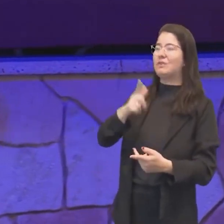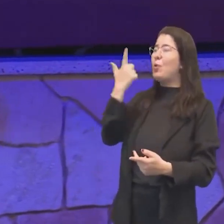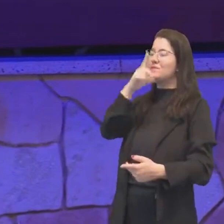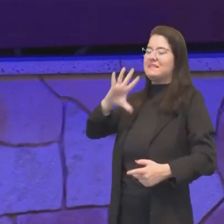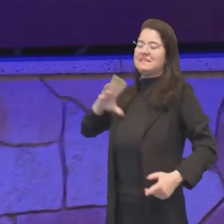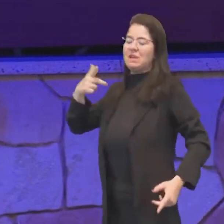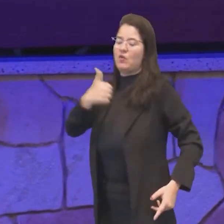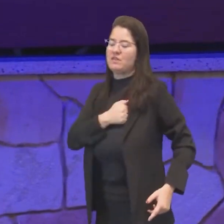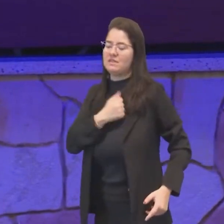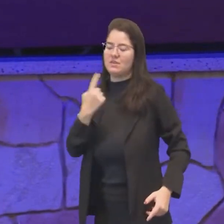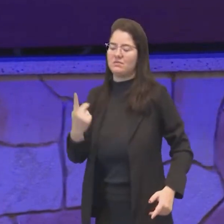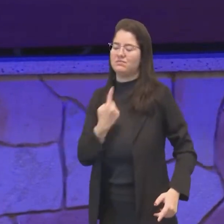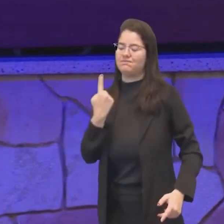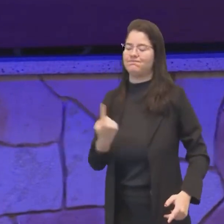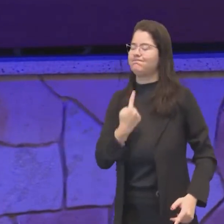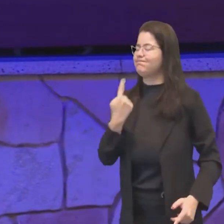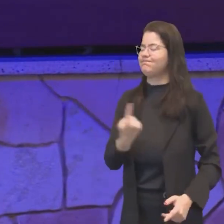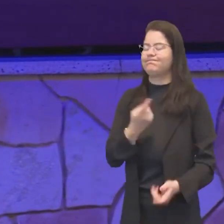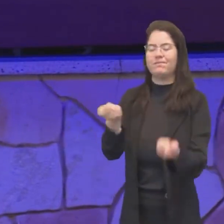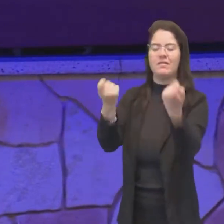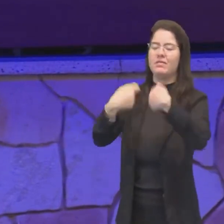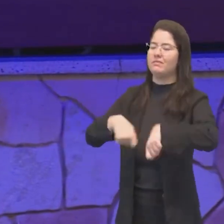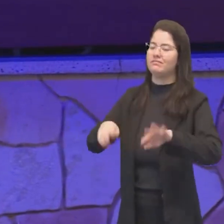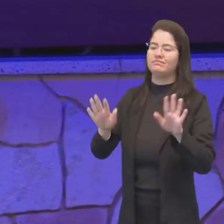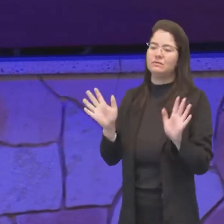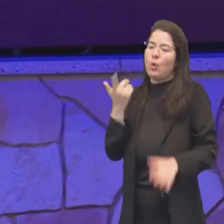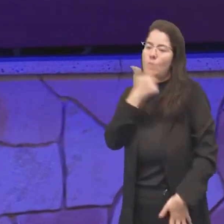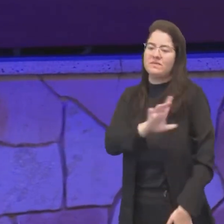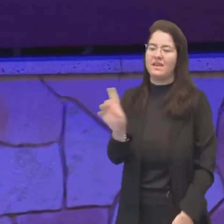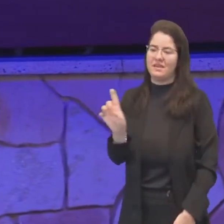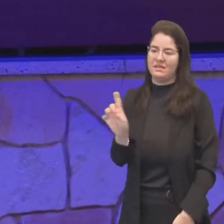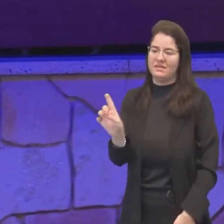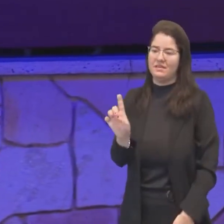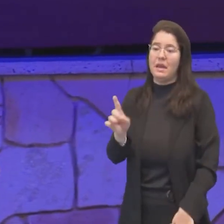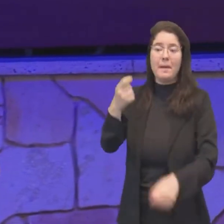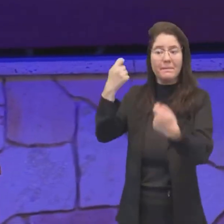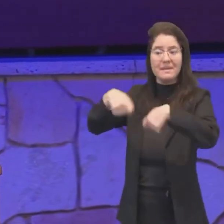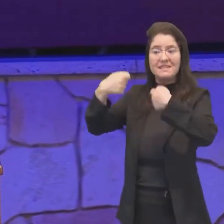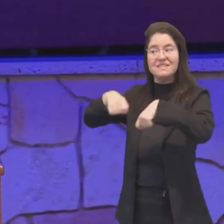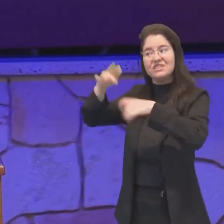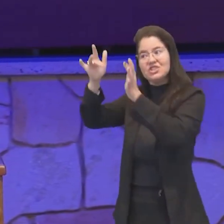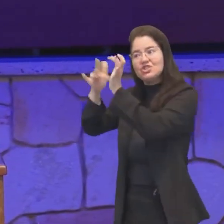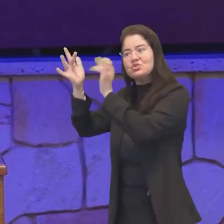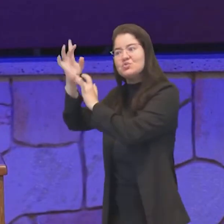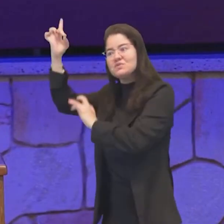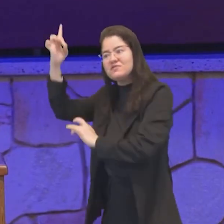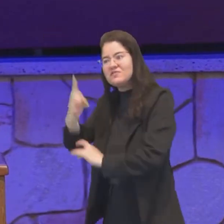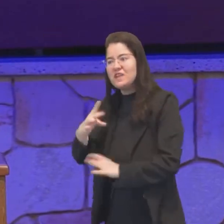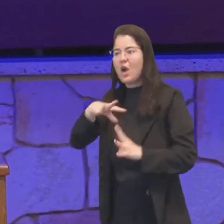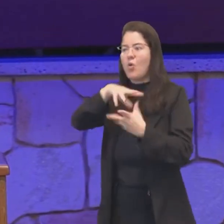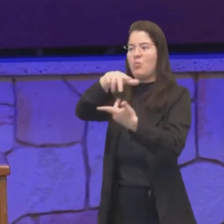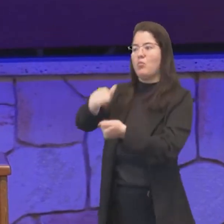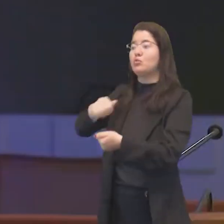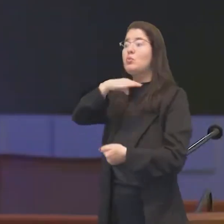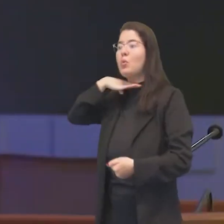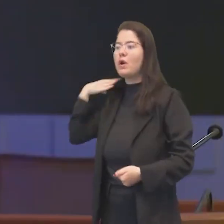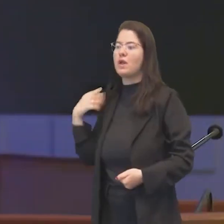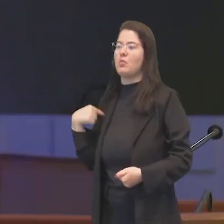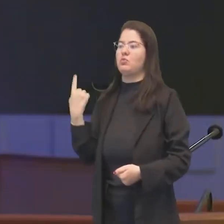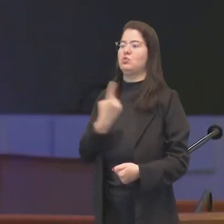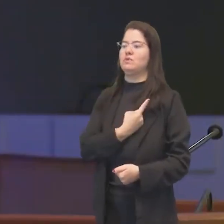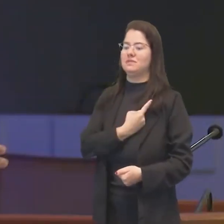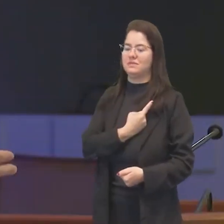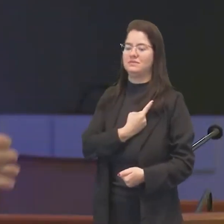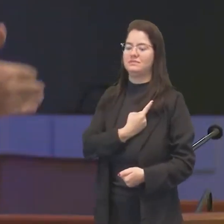vem e ele morre por nós. Aqui está o Evangelho. Aqui está o Evangelho, ele morre por nós, ele é o sacrifício de